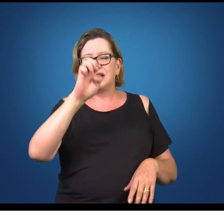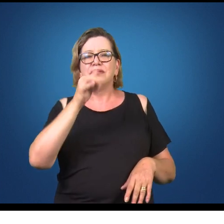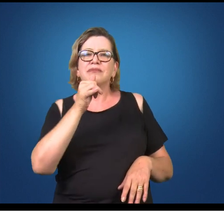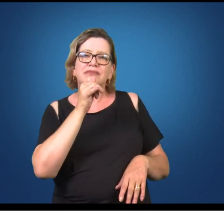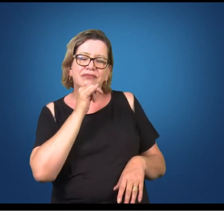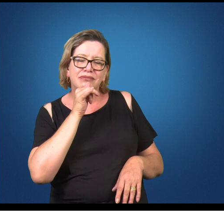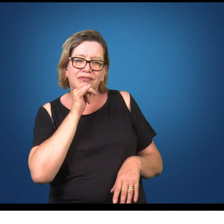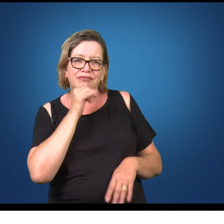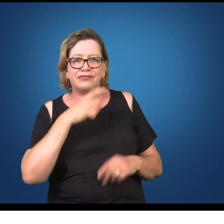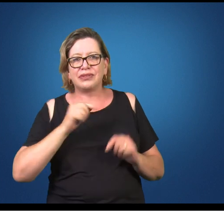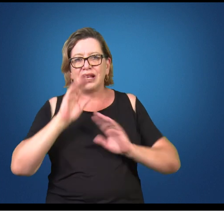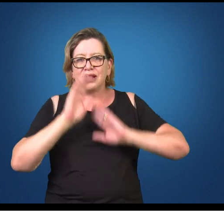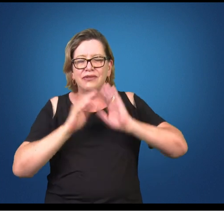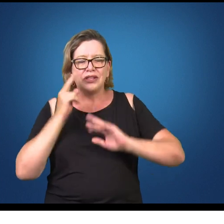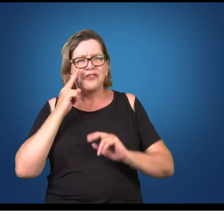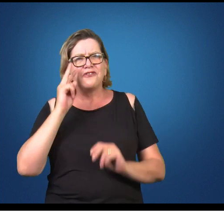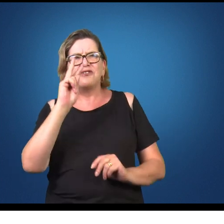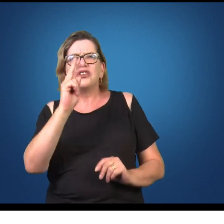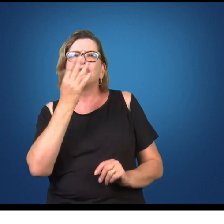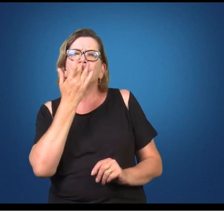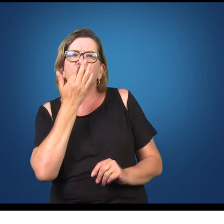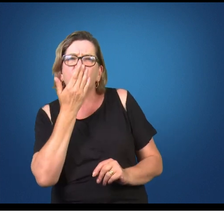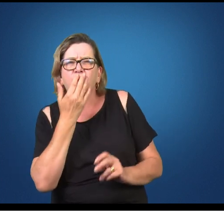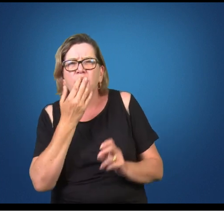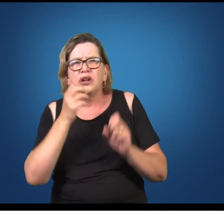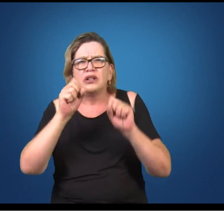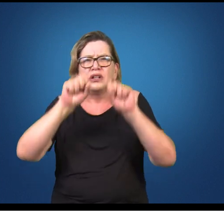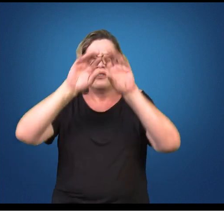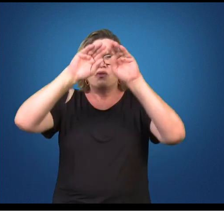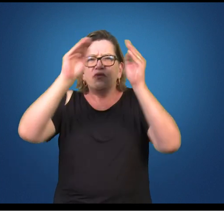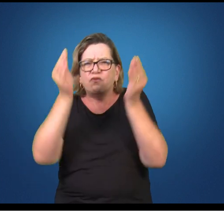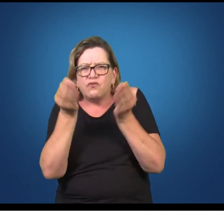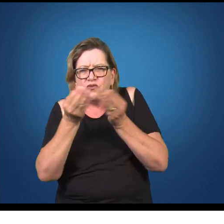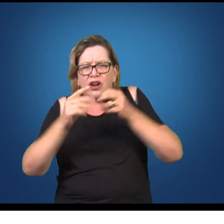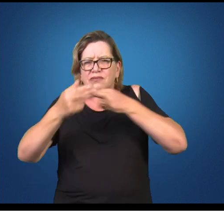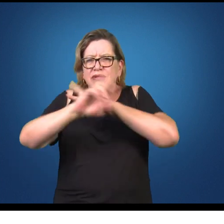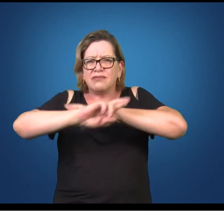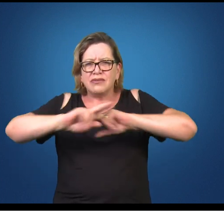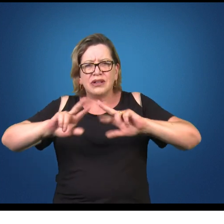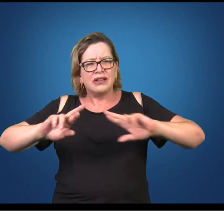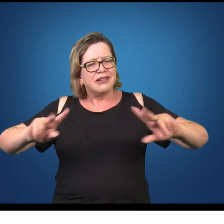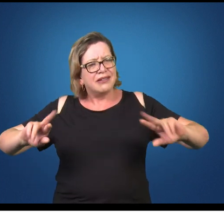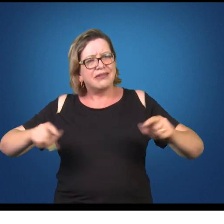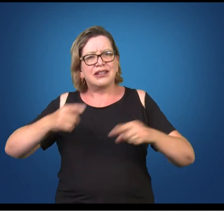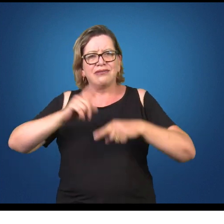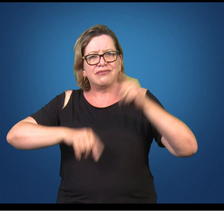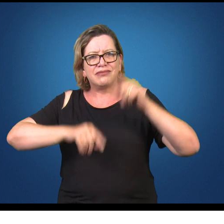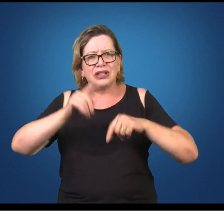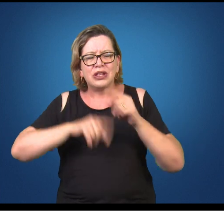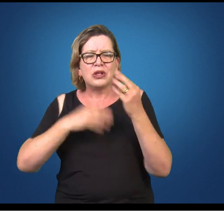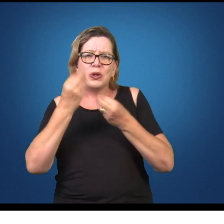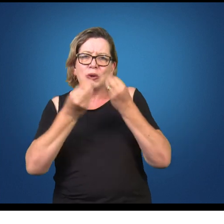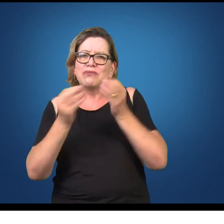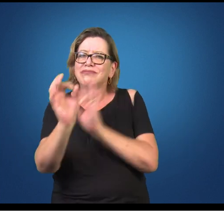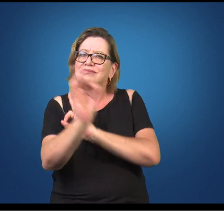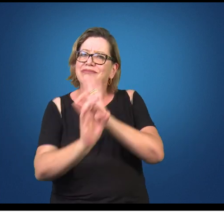vejo as cores e as formas em objetos diferentes e como organizar aquilo